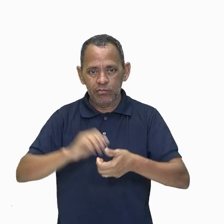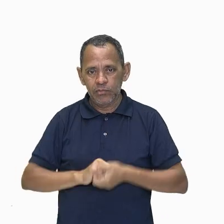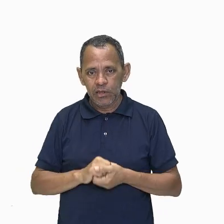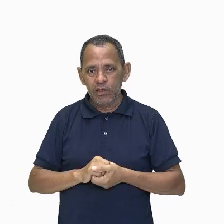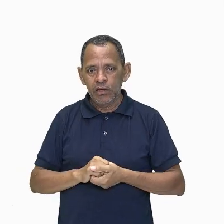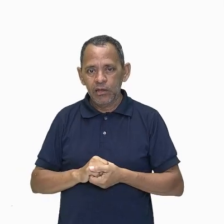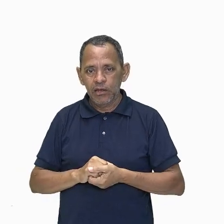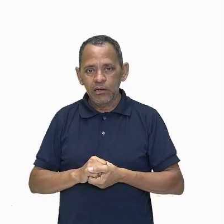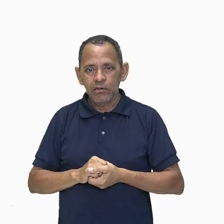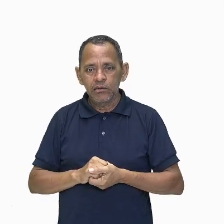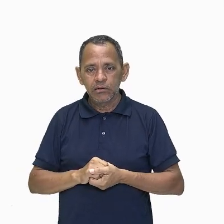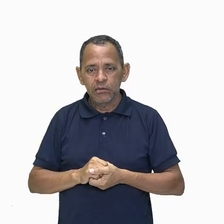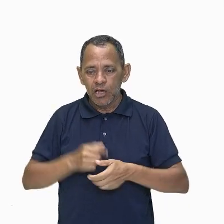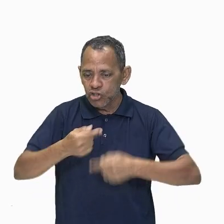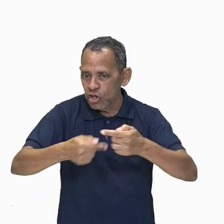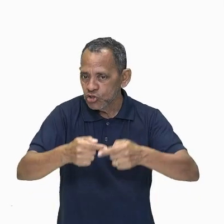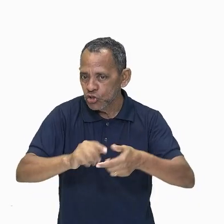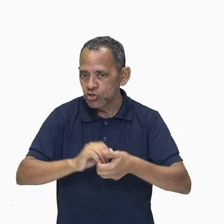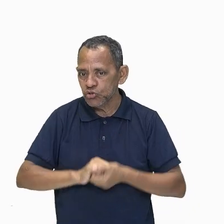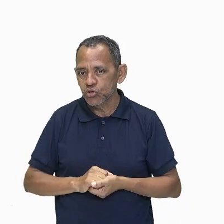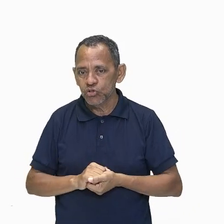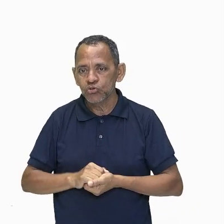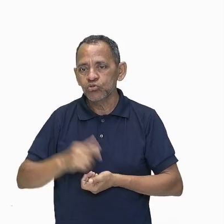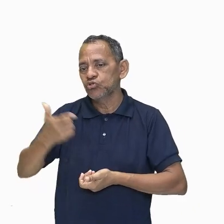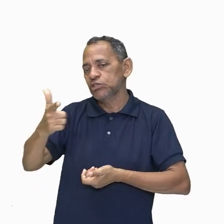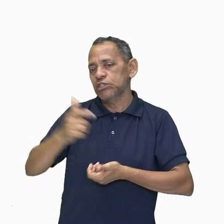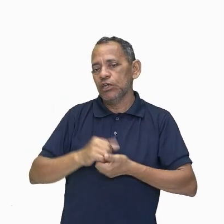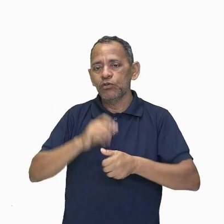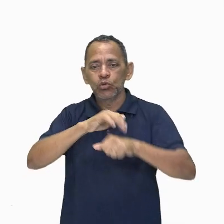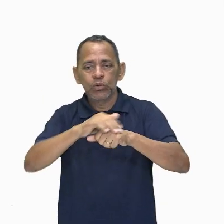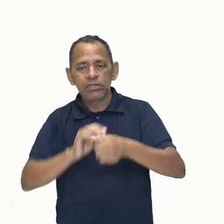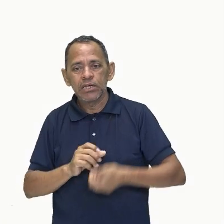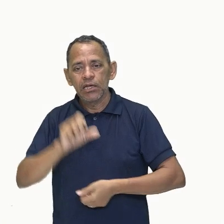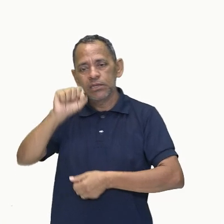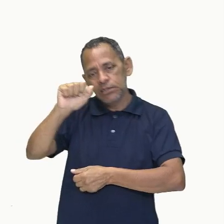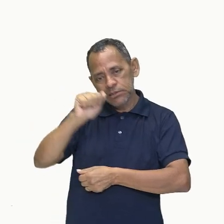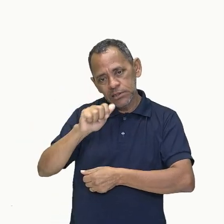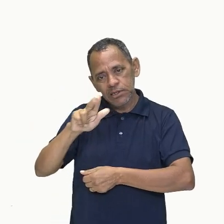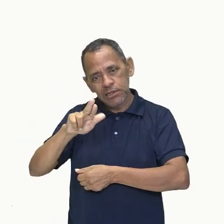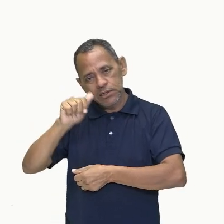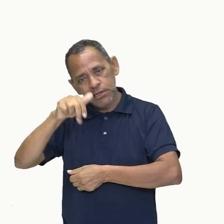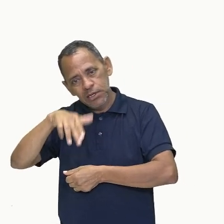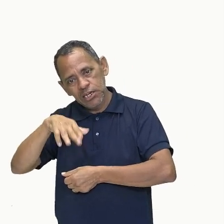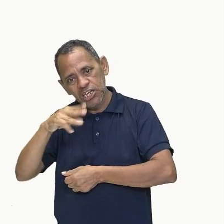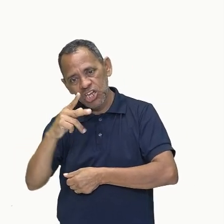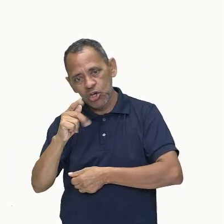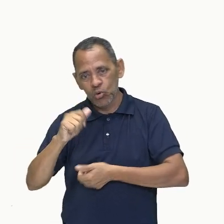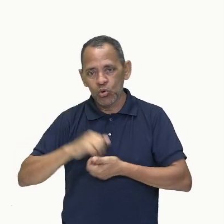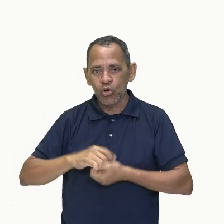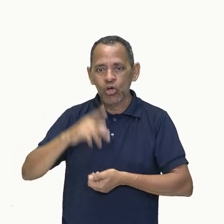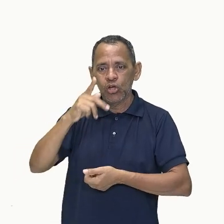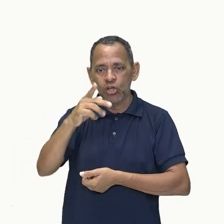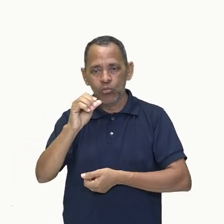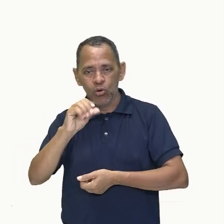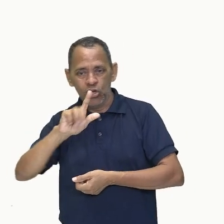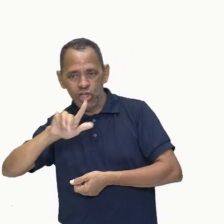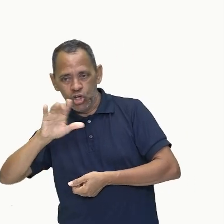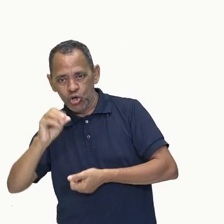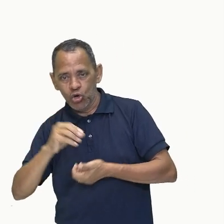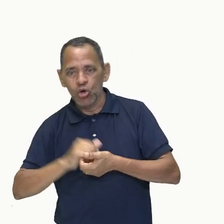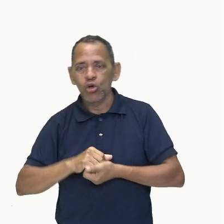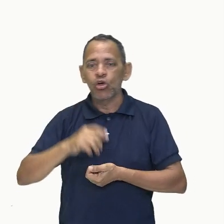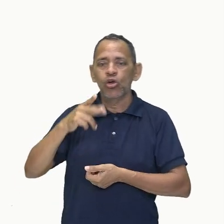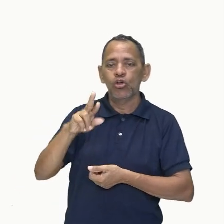nunca viu de perto doenças como sarampo, a poliomielite ou a rubéola. A ausência dessas doenças no